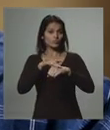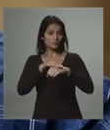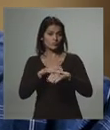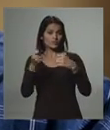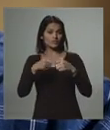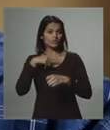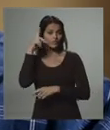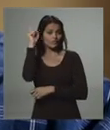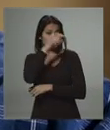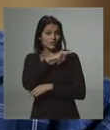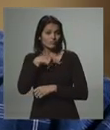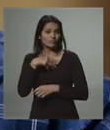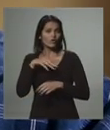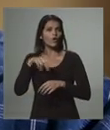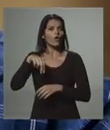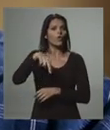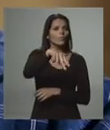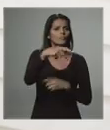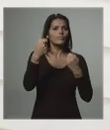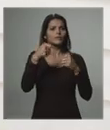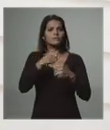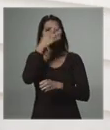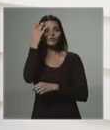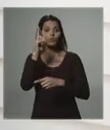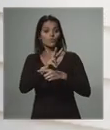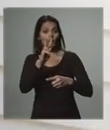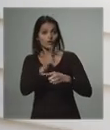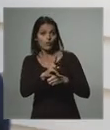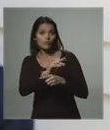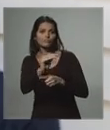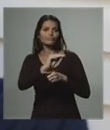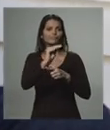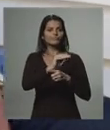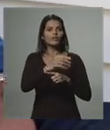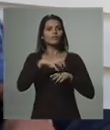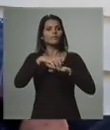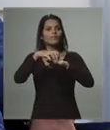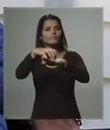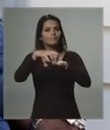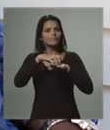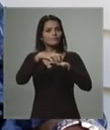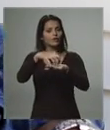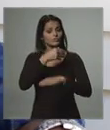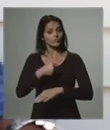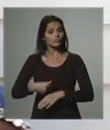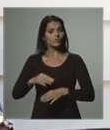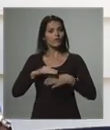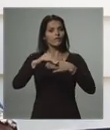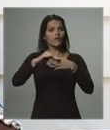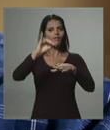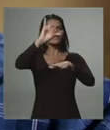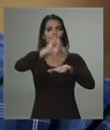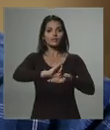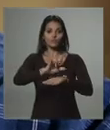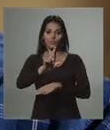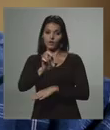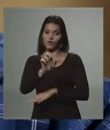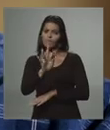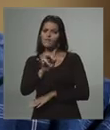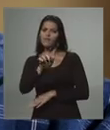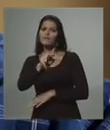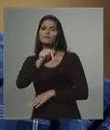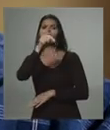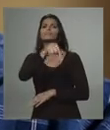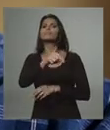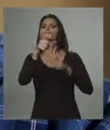tem dificuldade de locomoção. Ele depende de um cuidador, de um transporte público, né, para conduzi-lo até o centro de referência. Então, muitas das